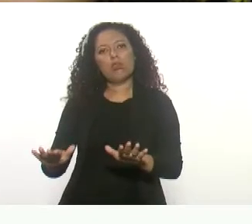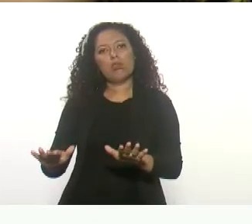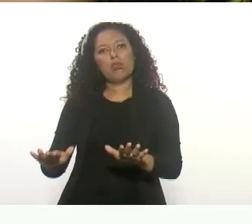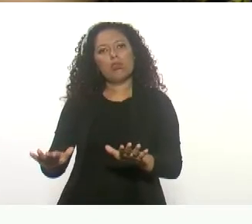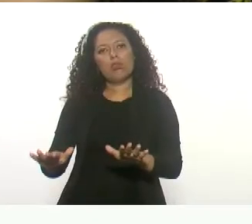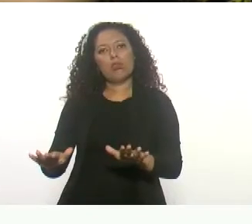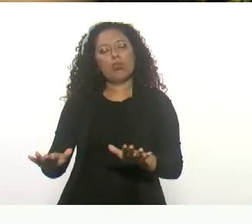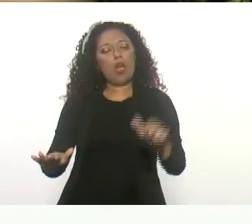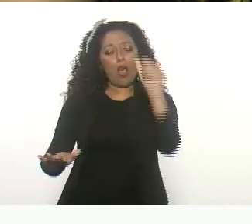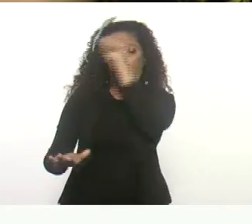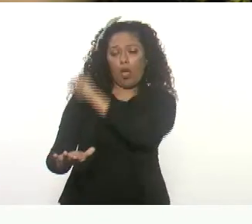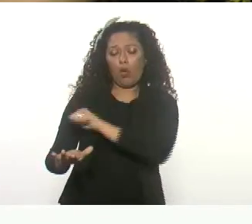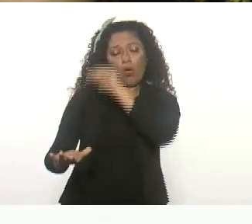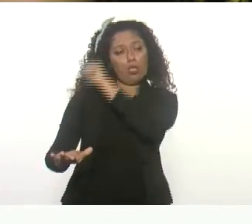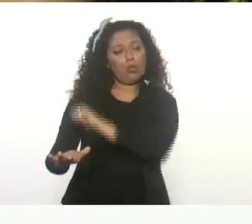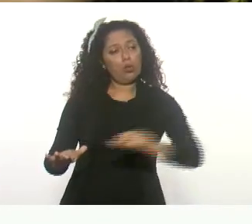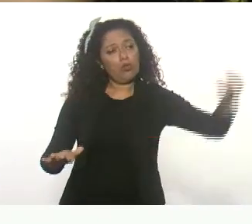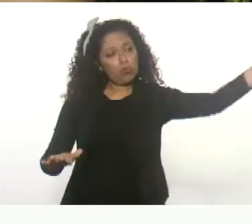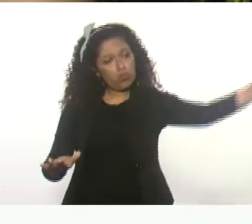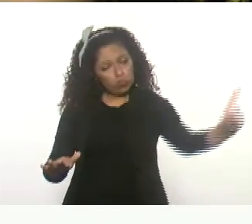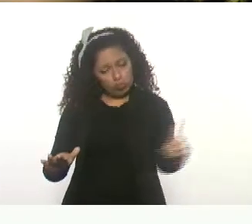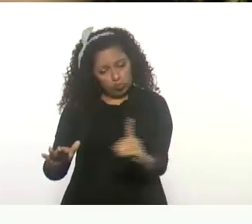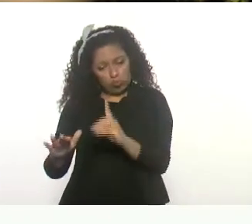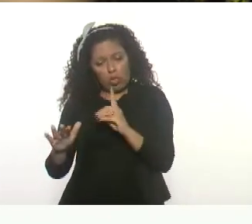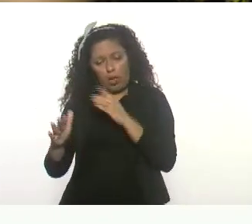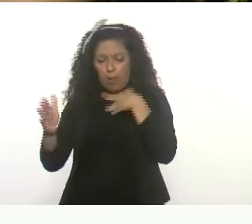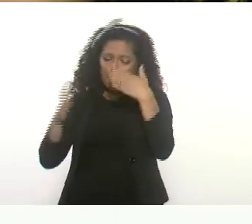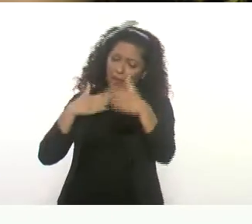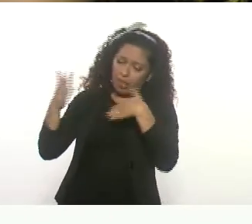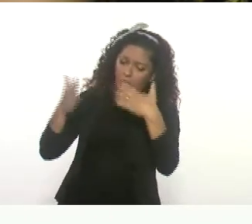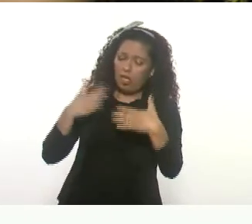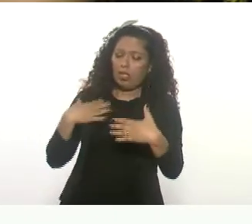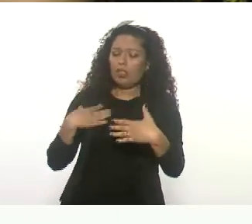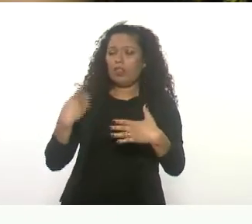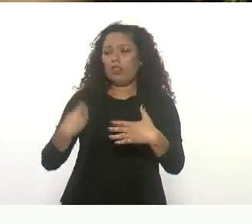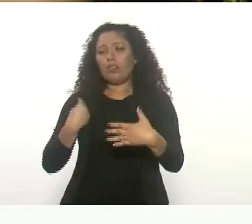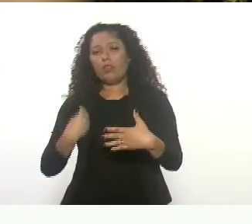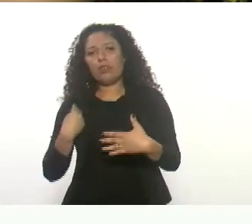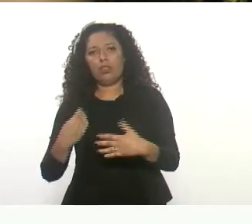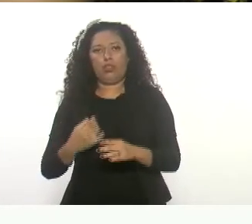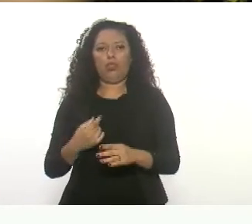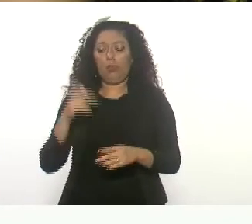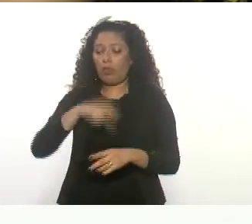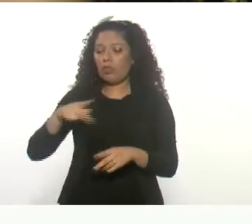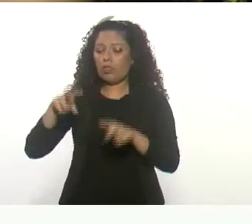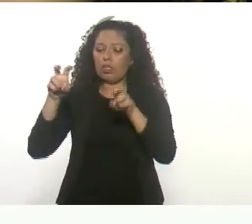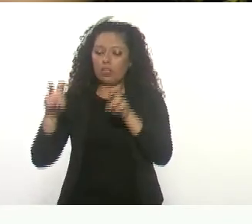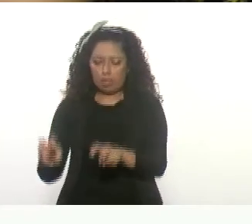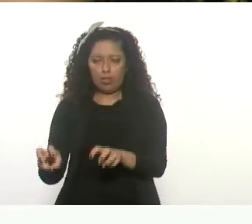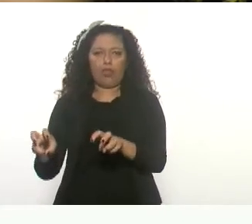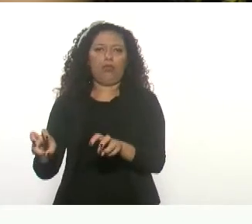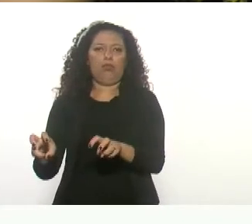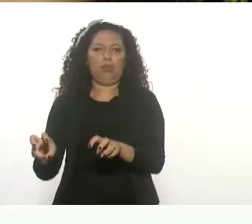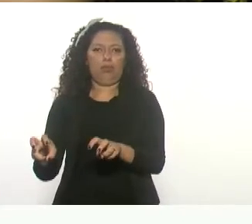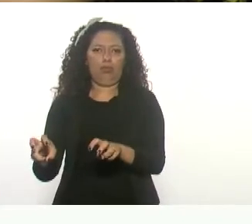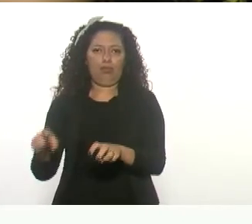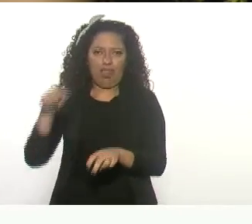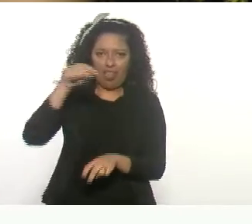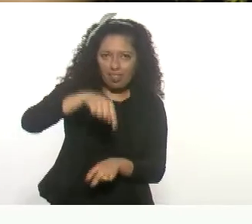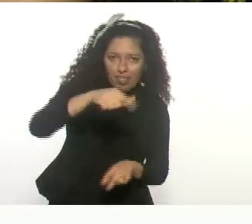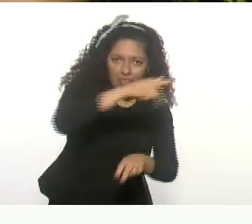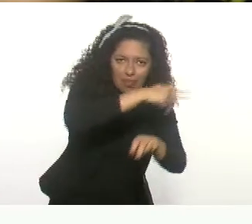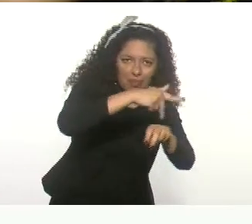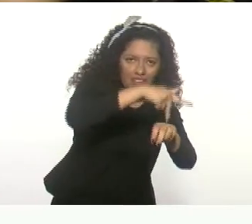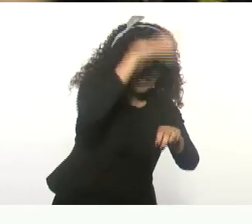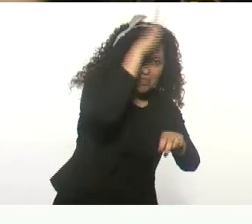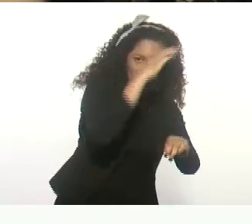o aluno vai lá para tirar dúvida, para conversar, para falar sobre a vida. O professor fica lá na sala. Você não tem isso. Você não tem a